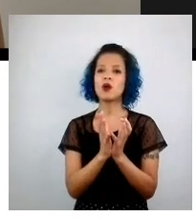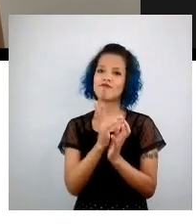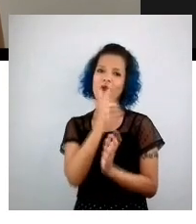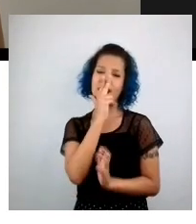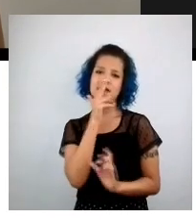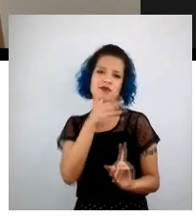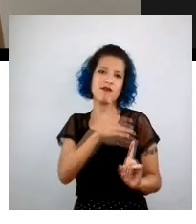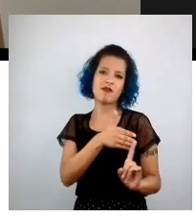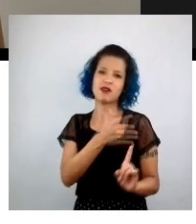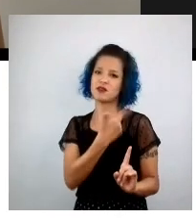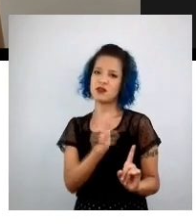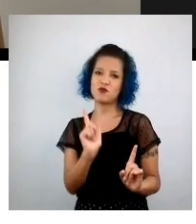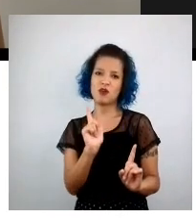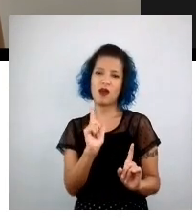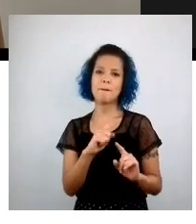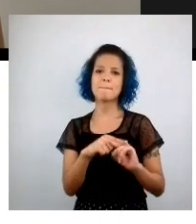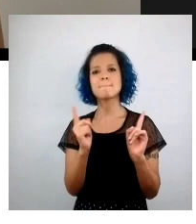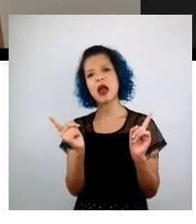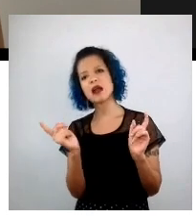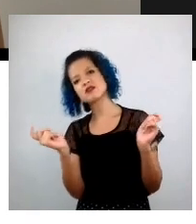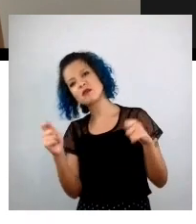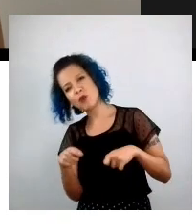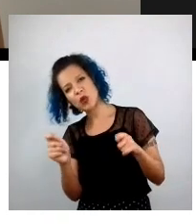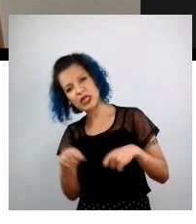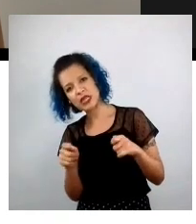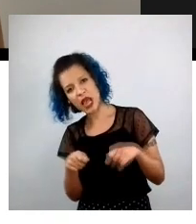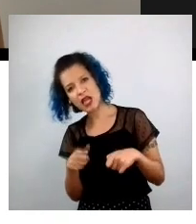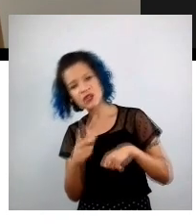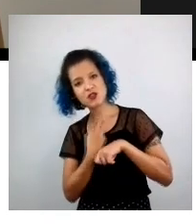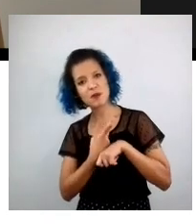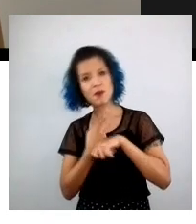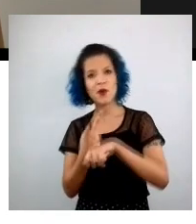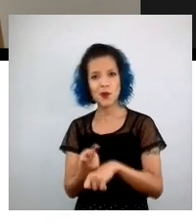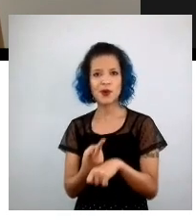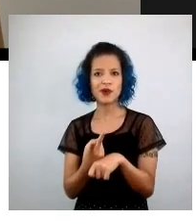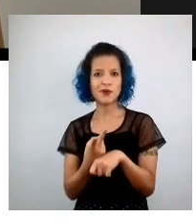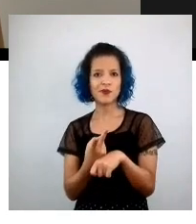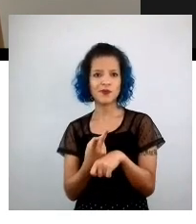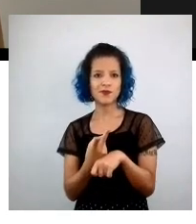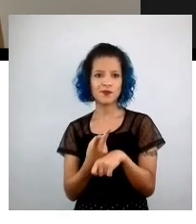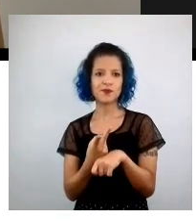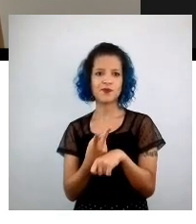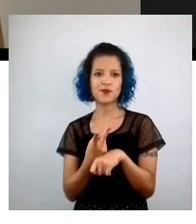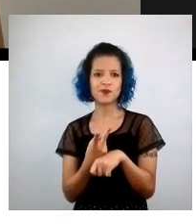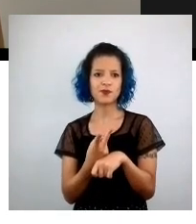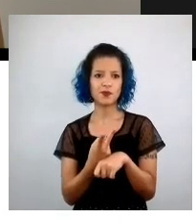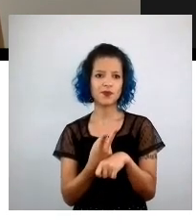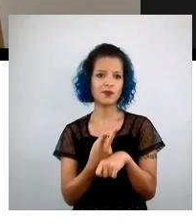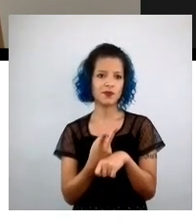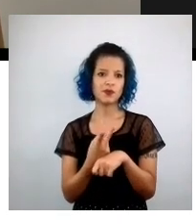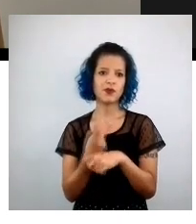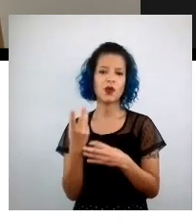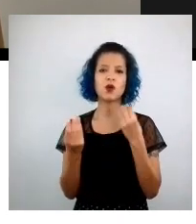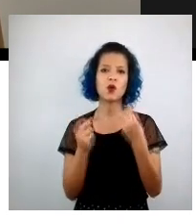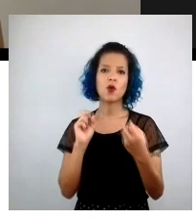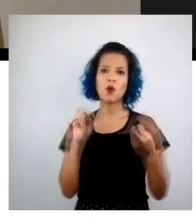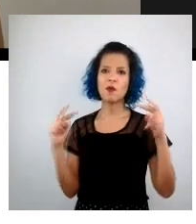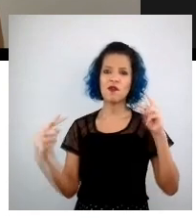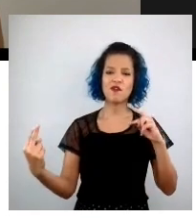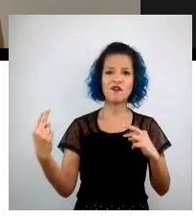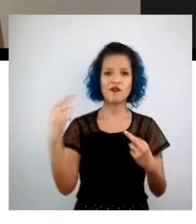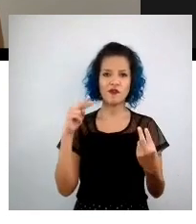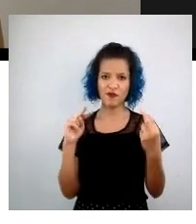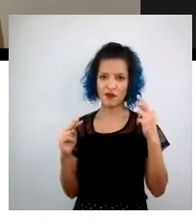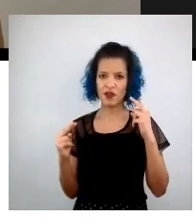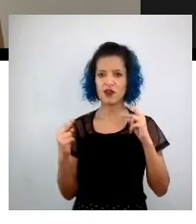mas é potente, está procurando como se ver e ser visto nesse mercado, tanto